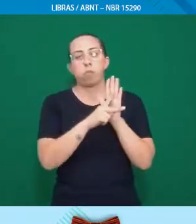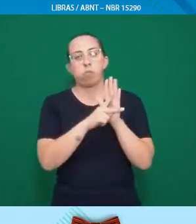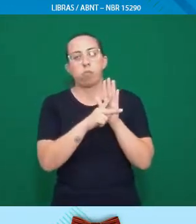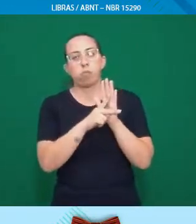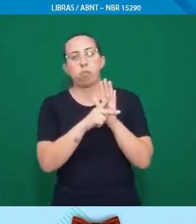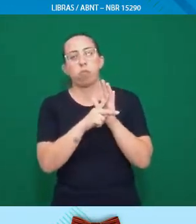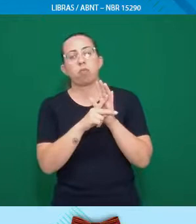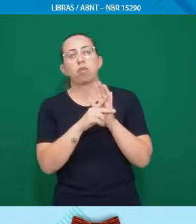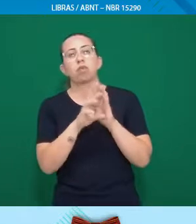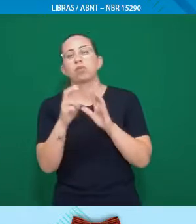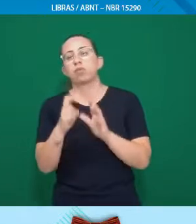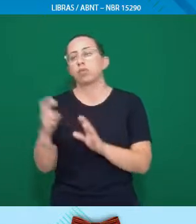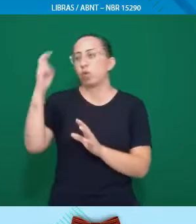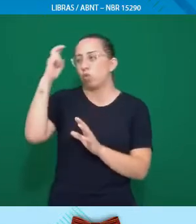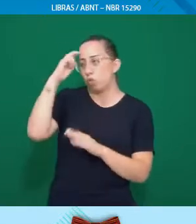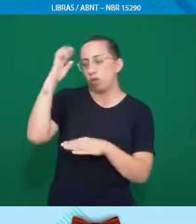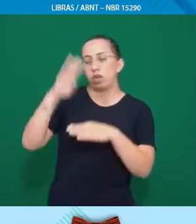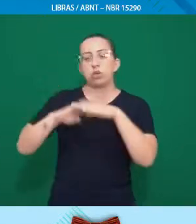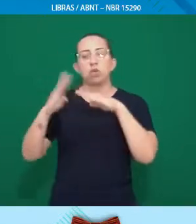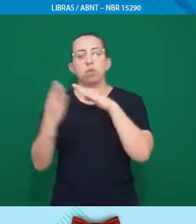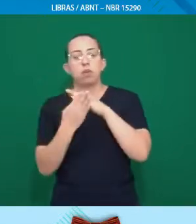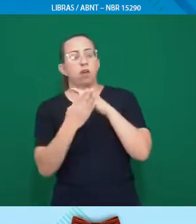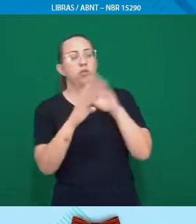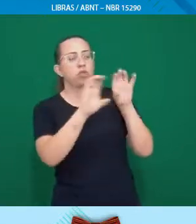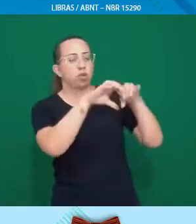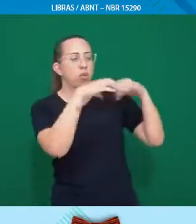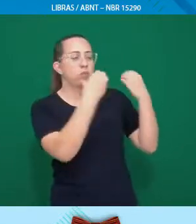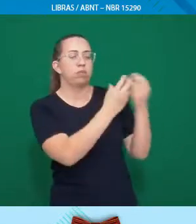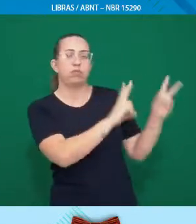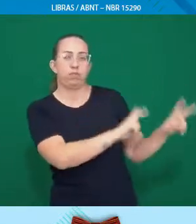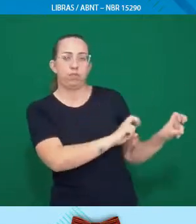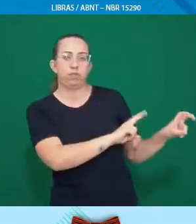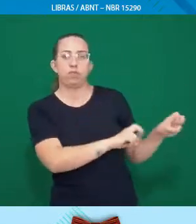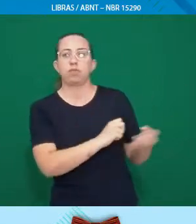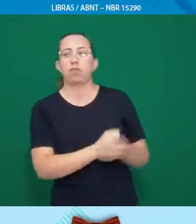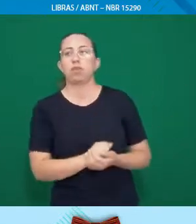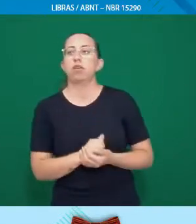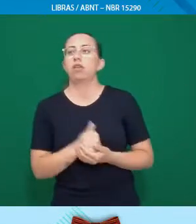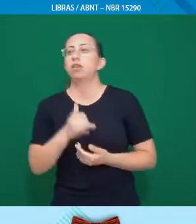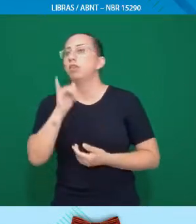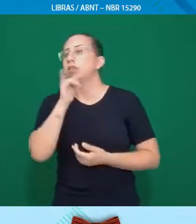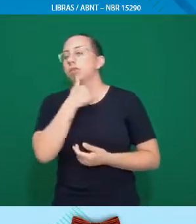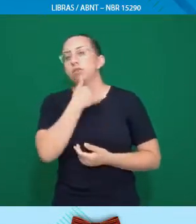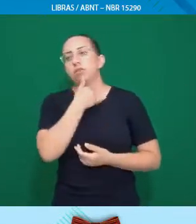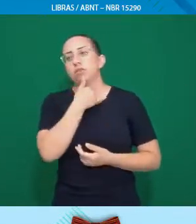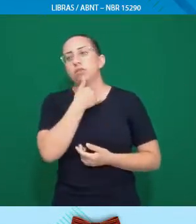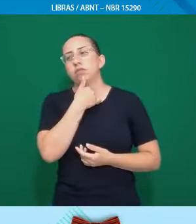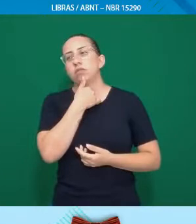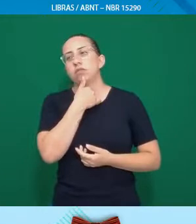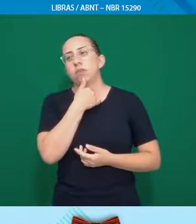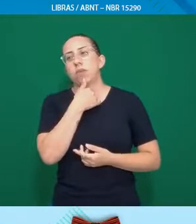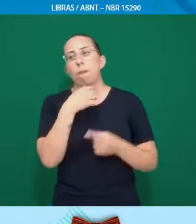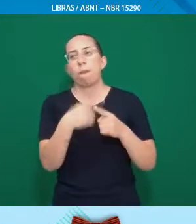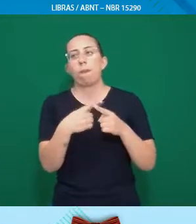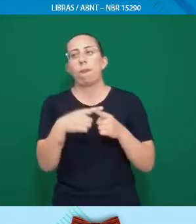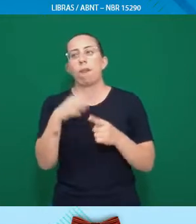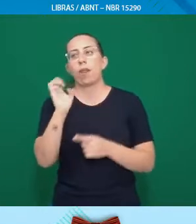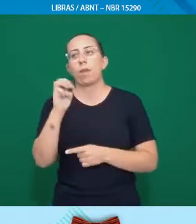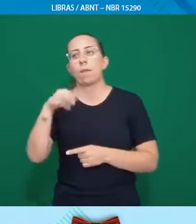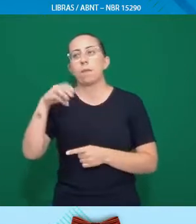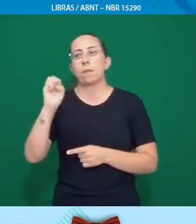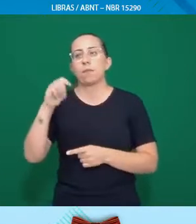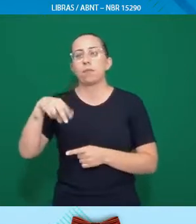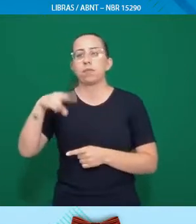nos bairros e comunidades rurais que atendia levava música dança e canto para o interior infelizmente quando nós através de uma Emenda